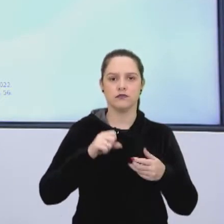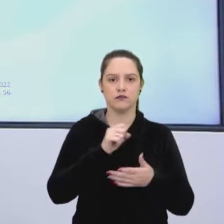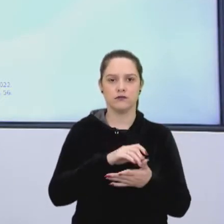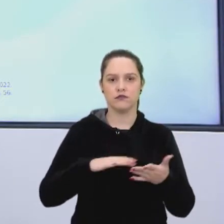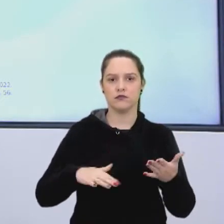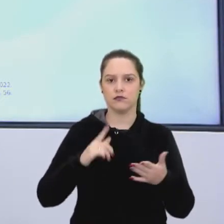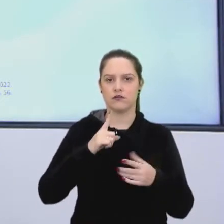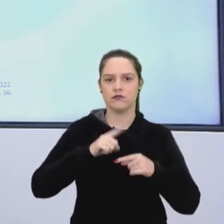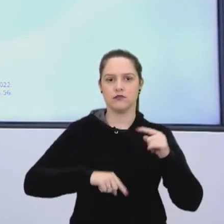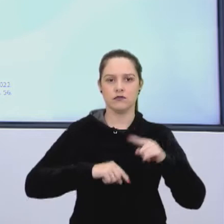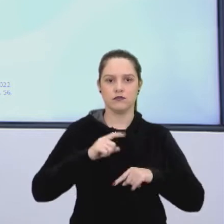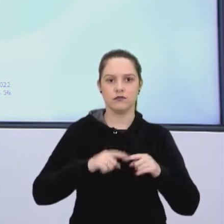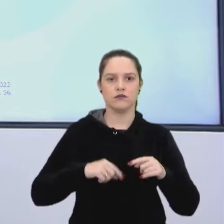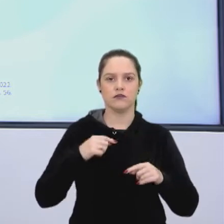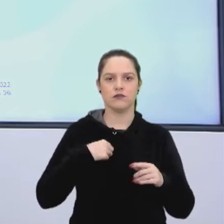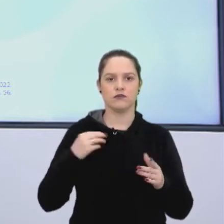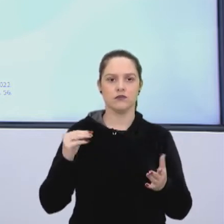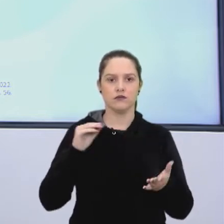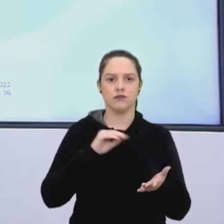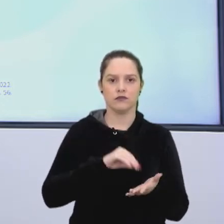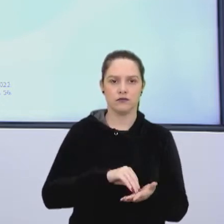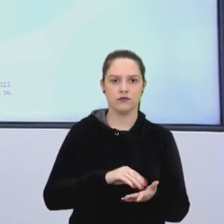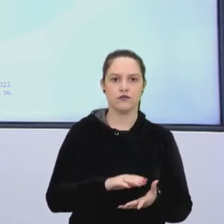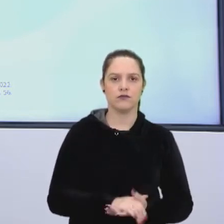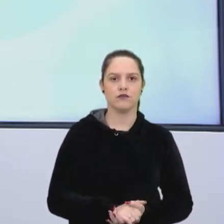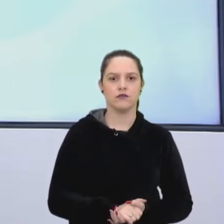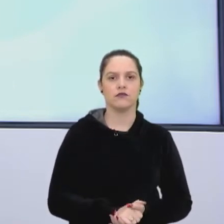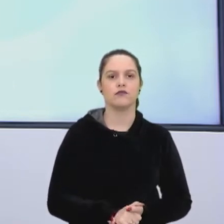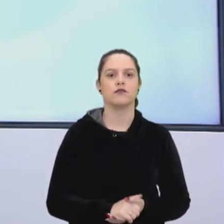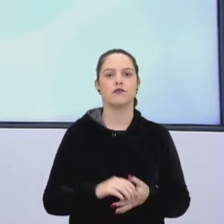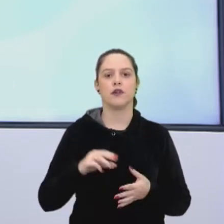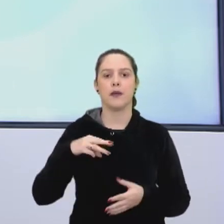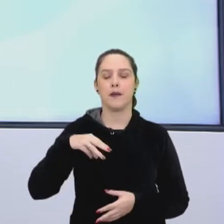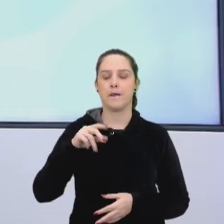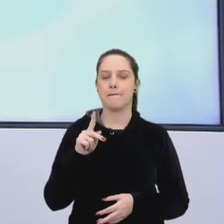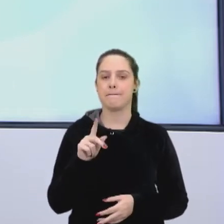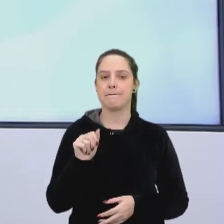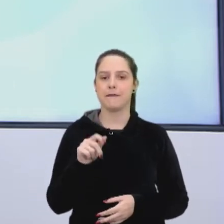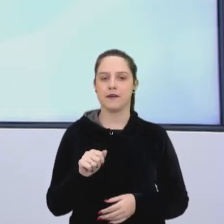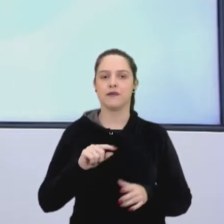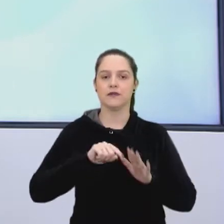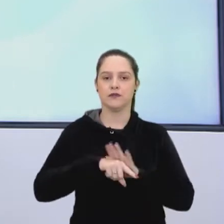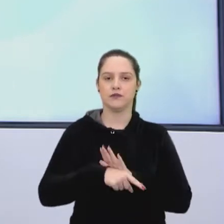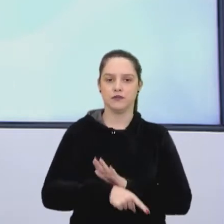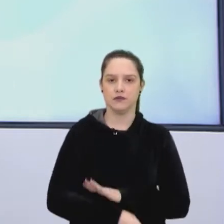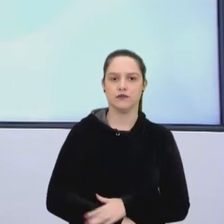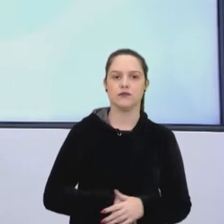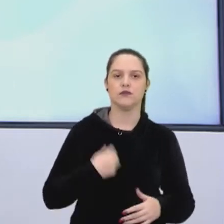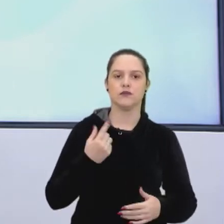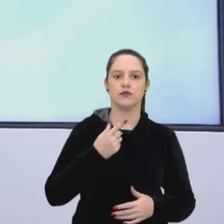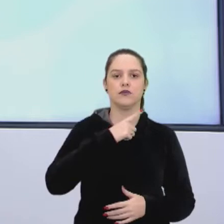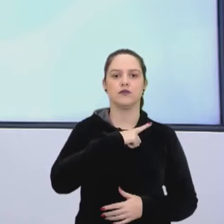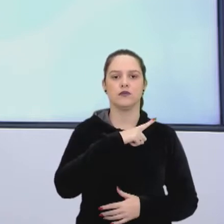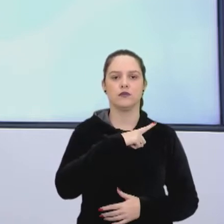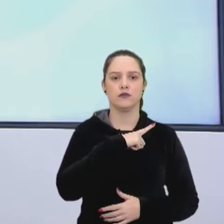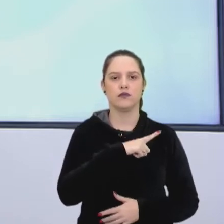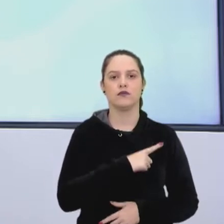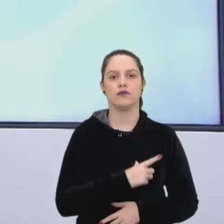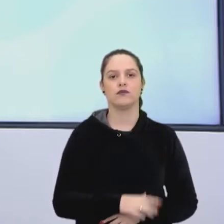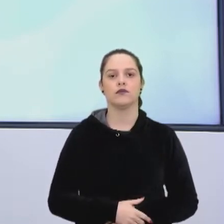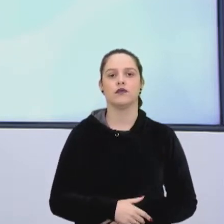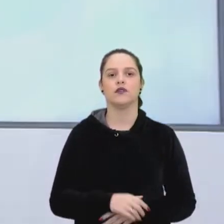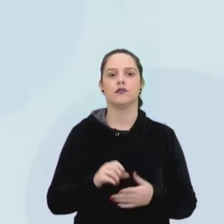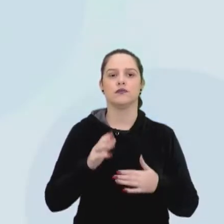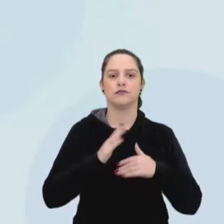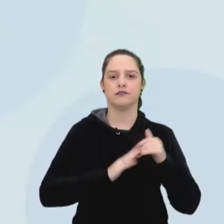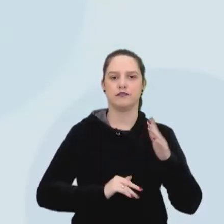material de apoio pedagógico, o famoso mapa deste aprofundamento. E aí nós temos habilidades